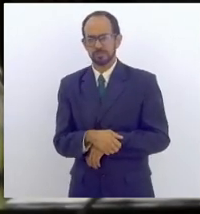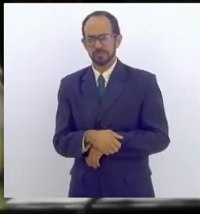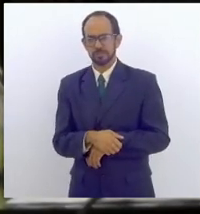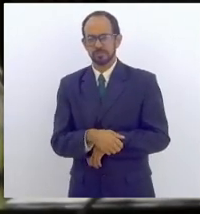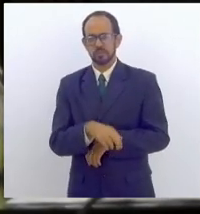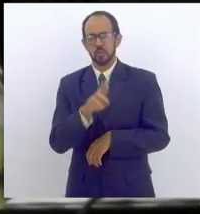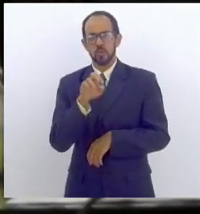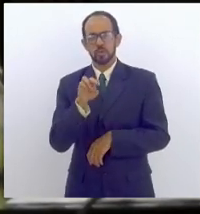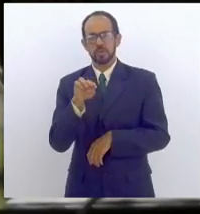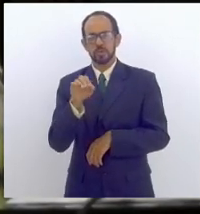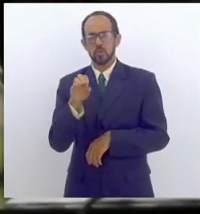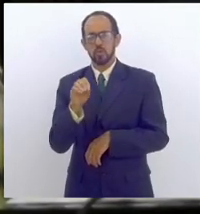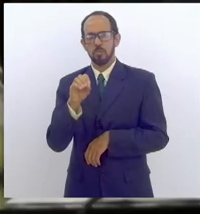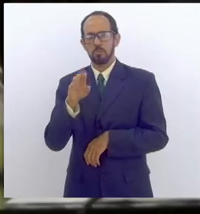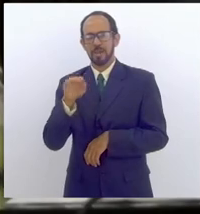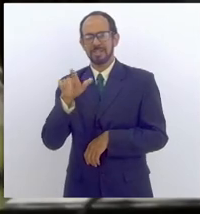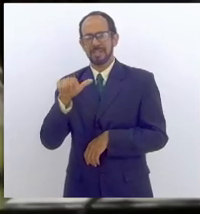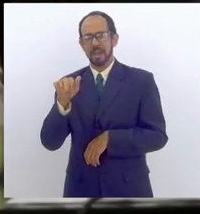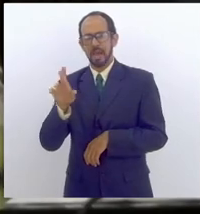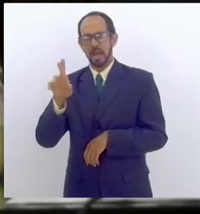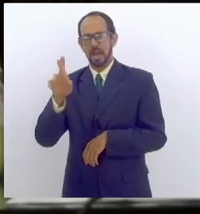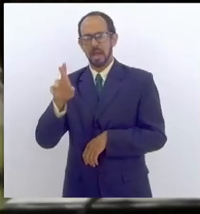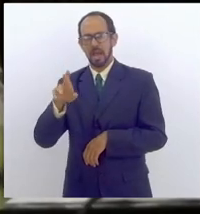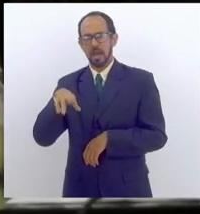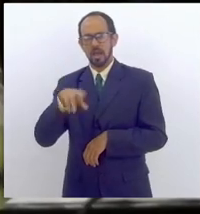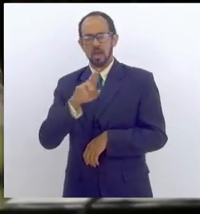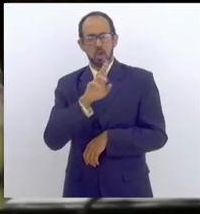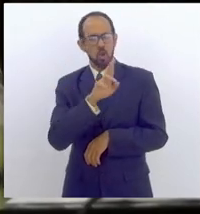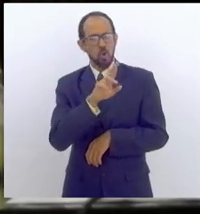Bacelar está aqui. Roseveg Reis.